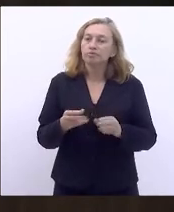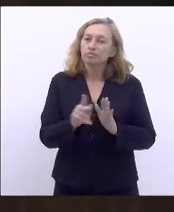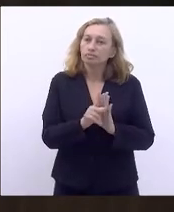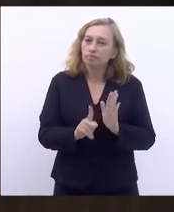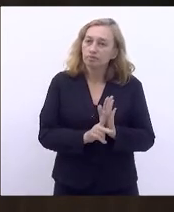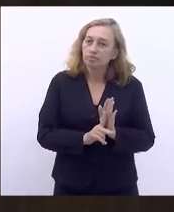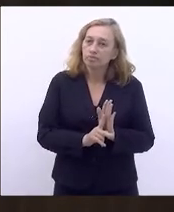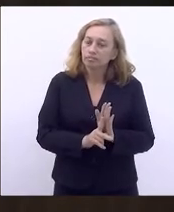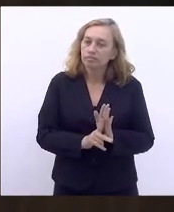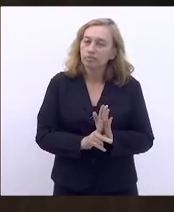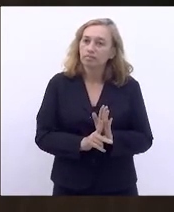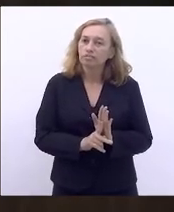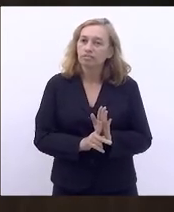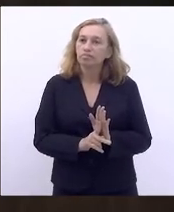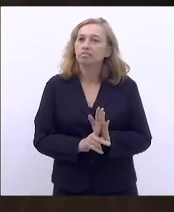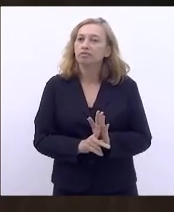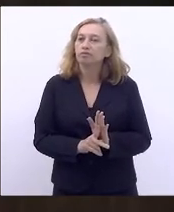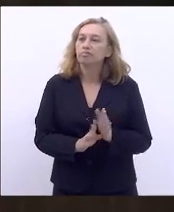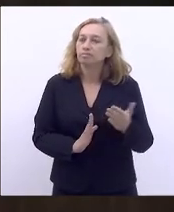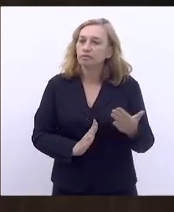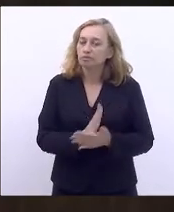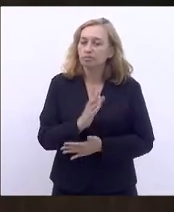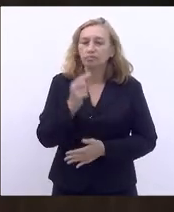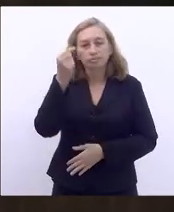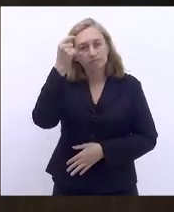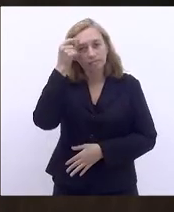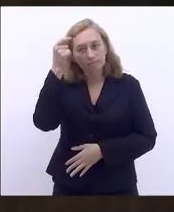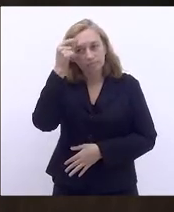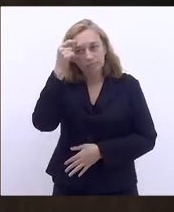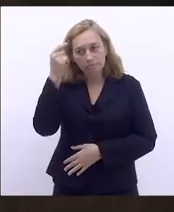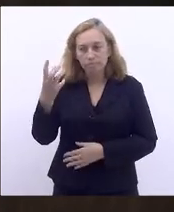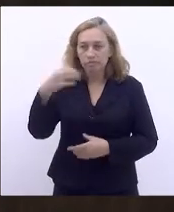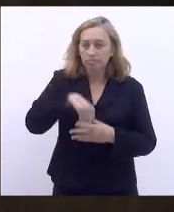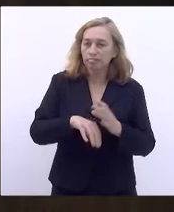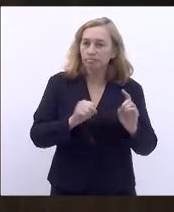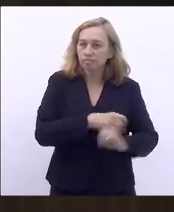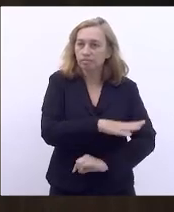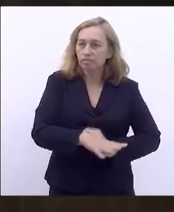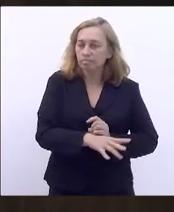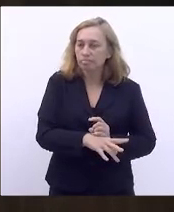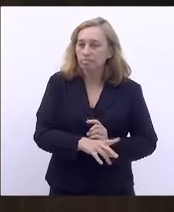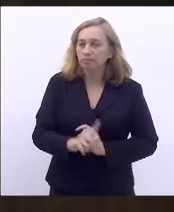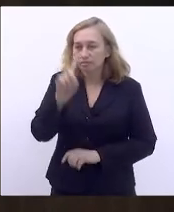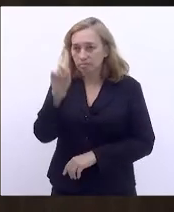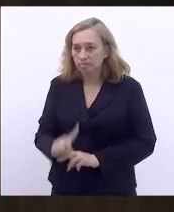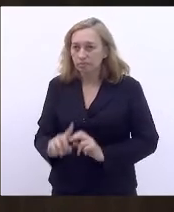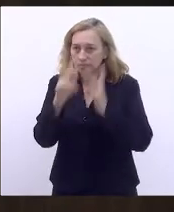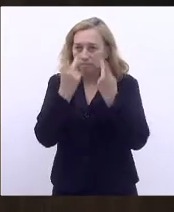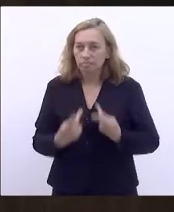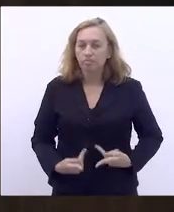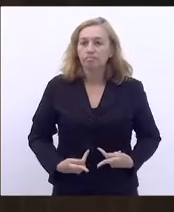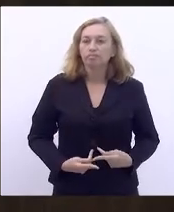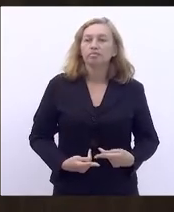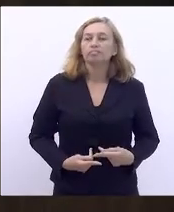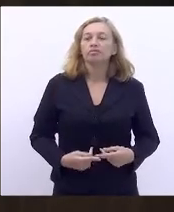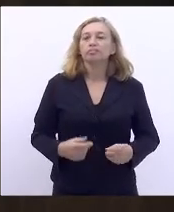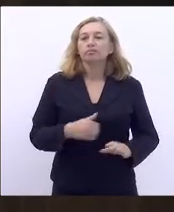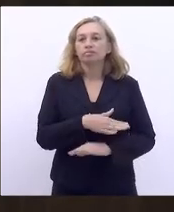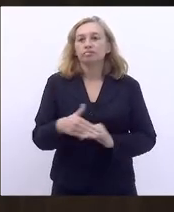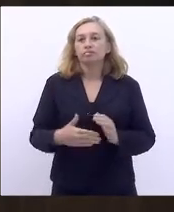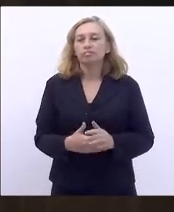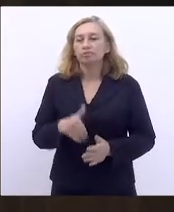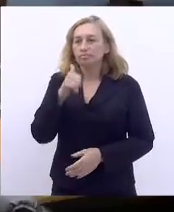e promover, a partir da sua aprovação, a reflexão na sociedade sobre a garantia de direitos humanos para todos e